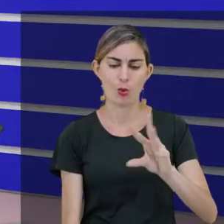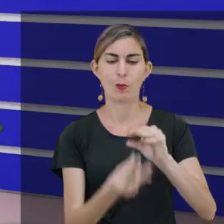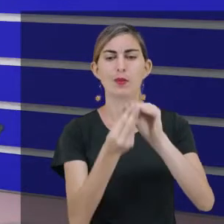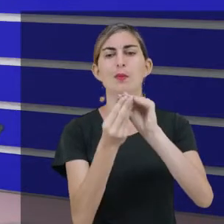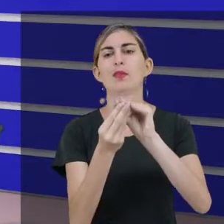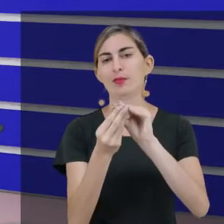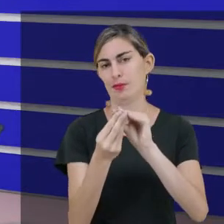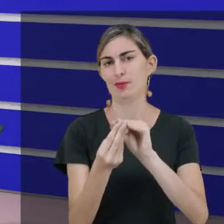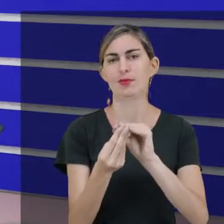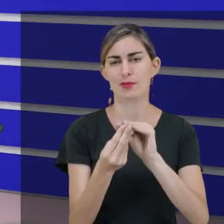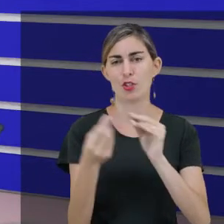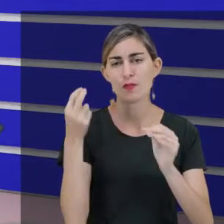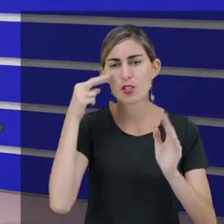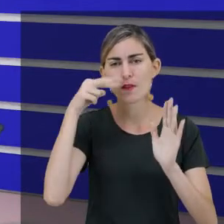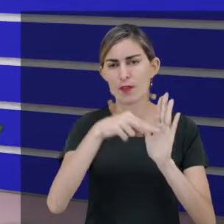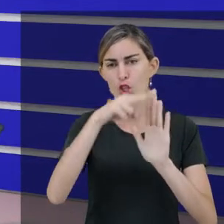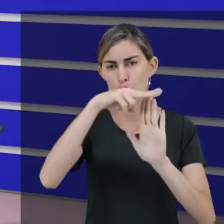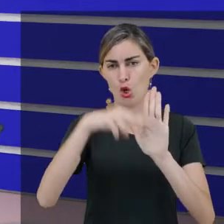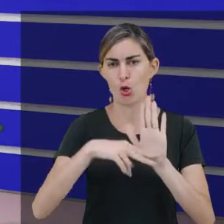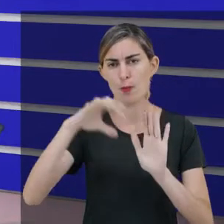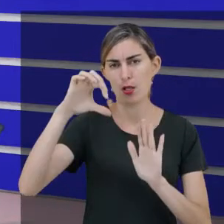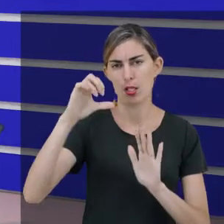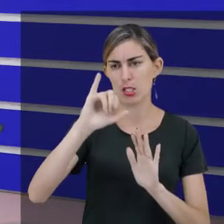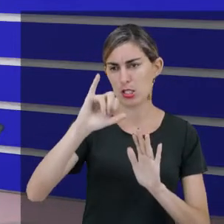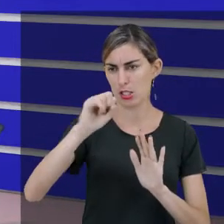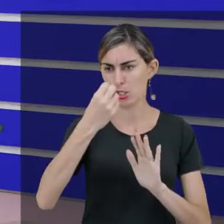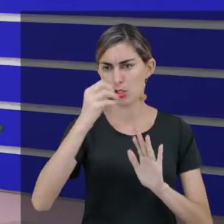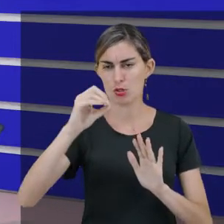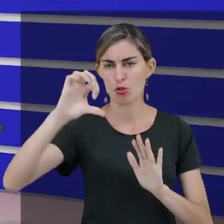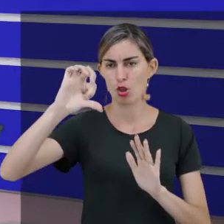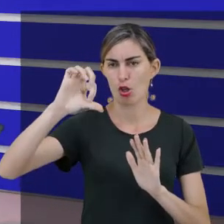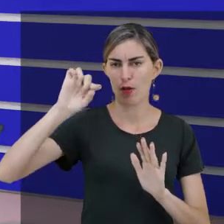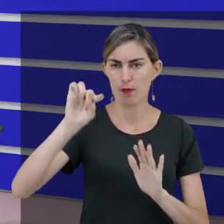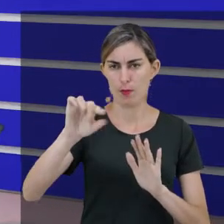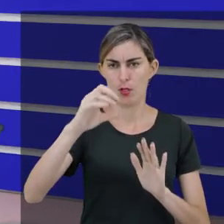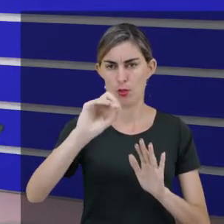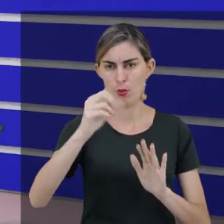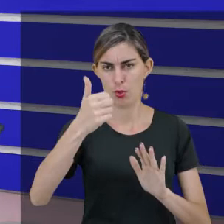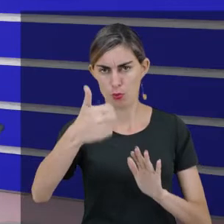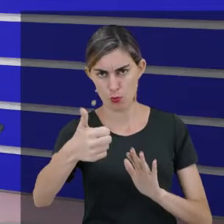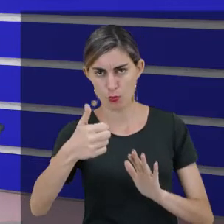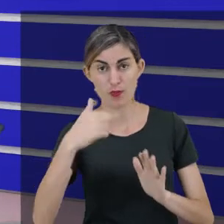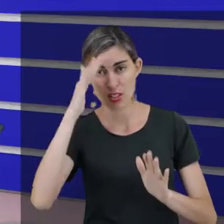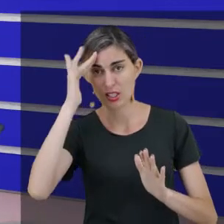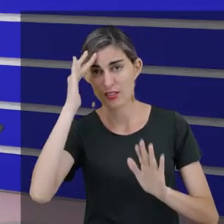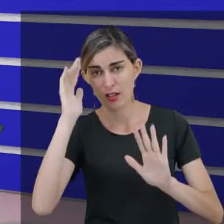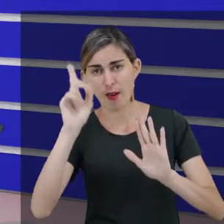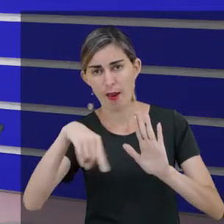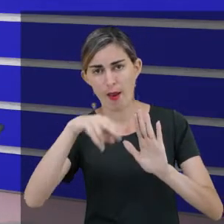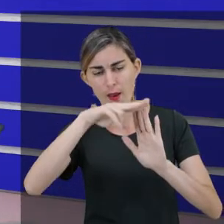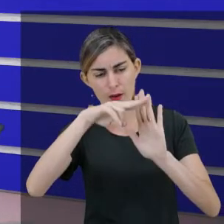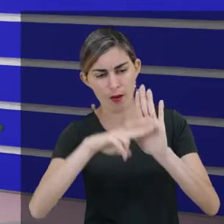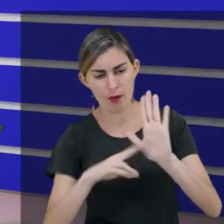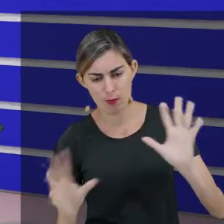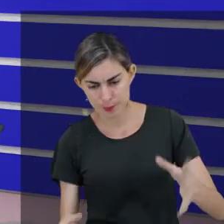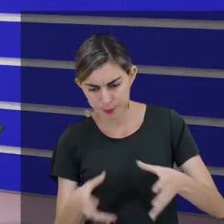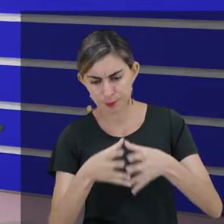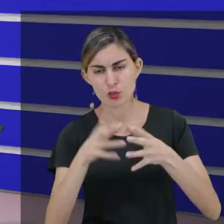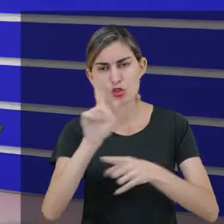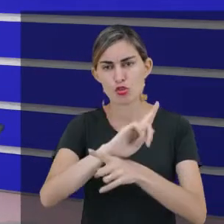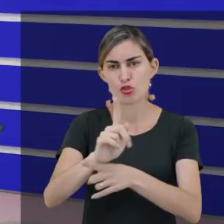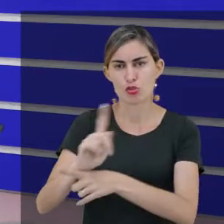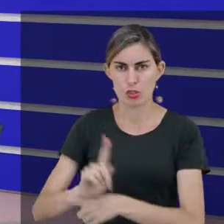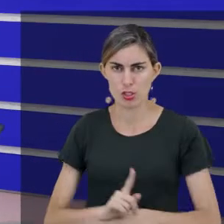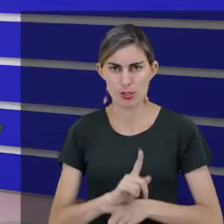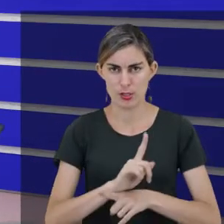você começa a olhar para essa norma, ISO 9001, e você entender que ela é um conjunto de elementos para gerenciar